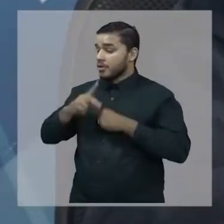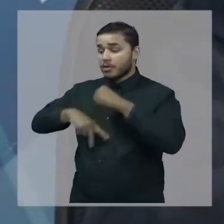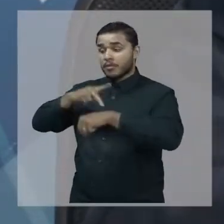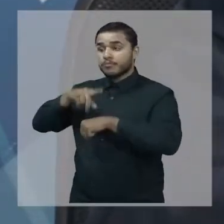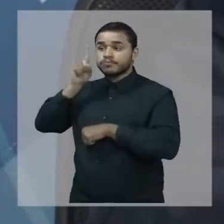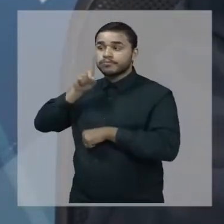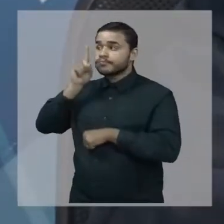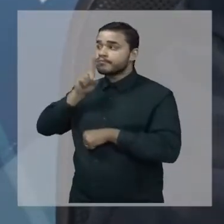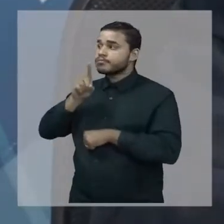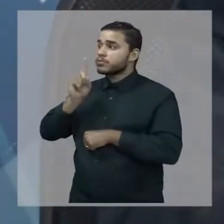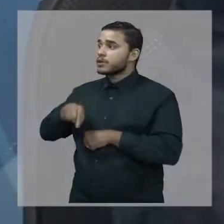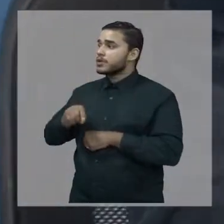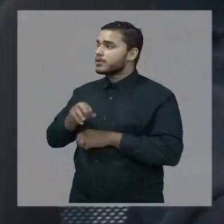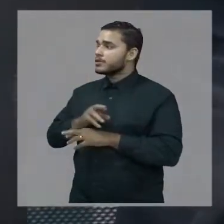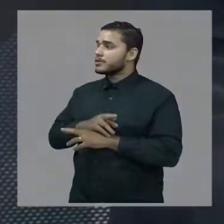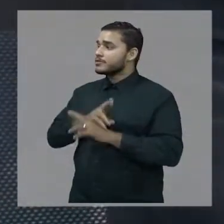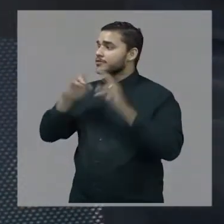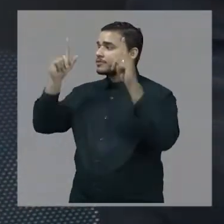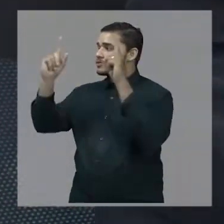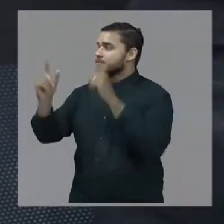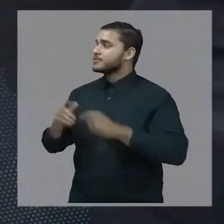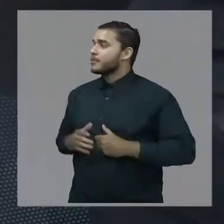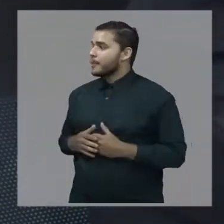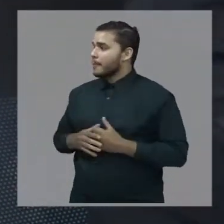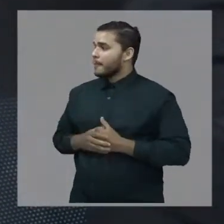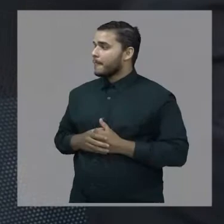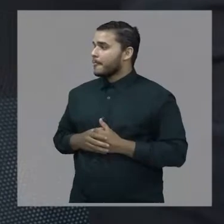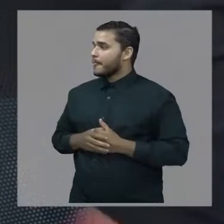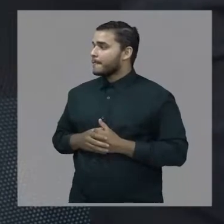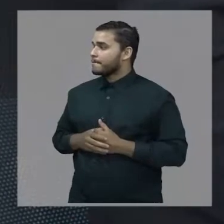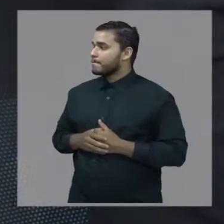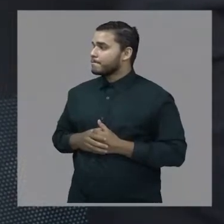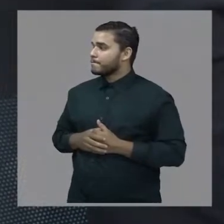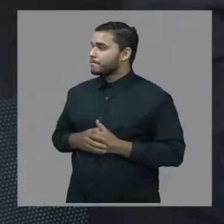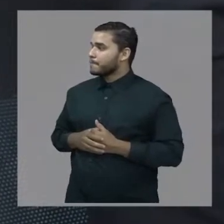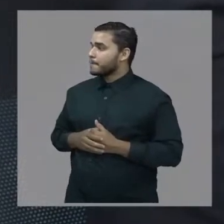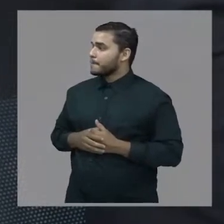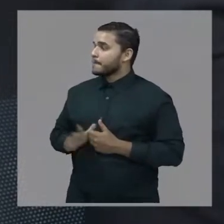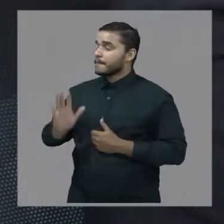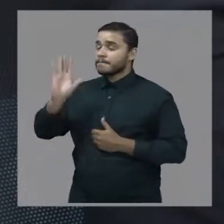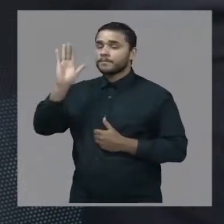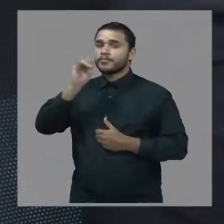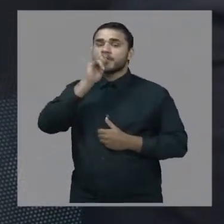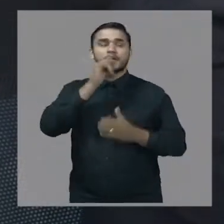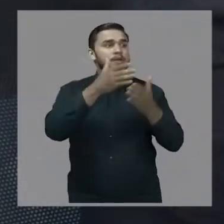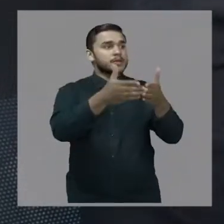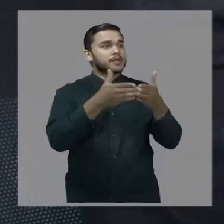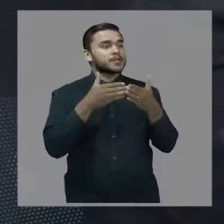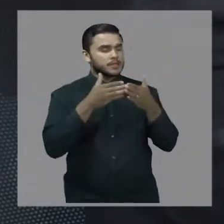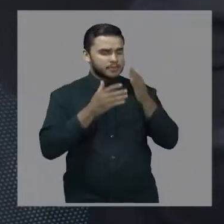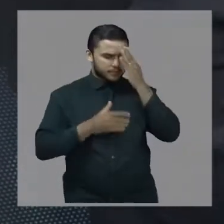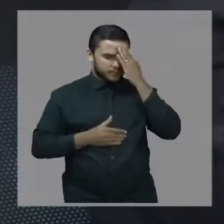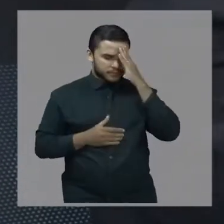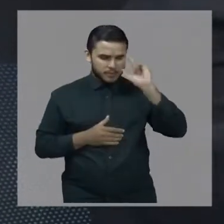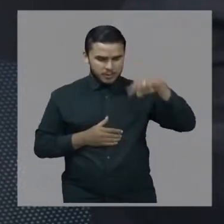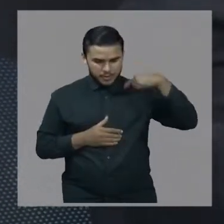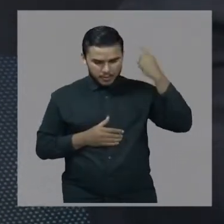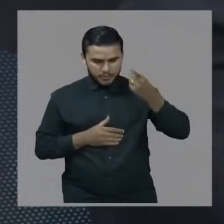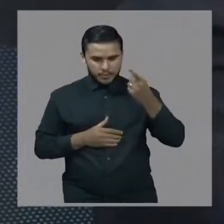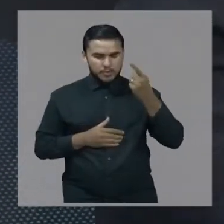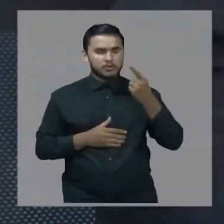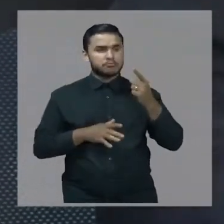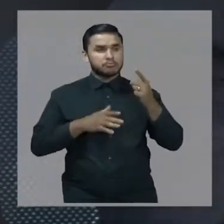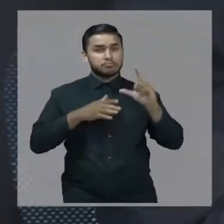é gigantesco, o Estado americano dirige para suas empresas. Eu queria pedir ao Arnaldo que tivesse uma